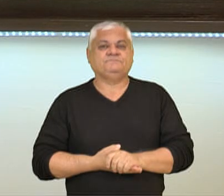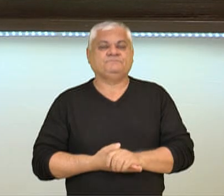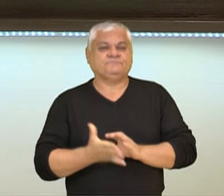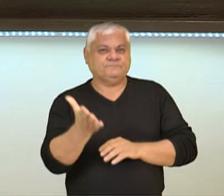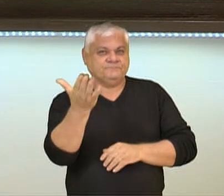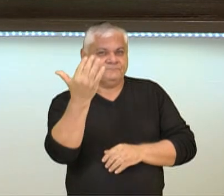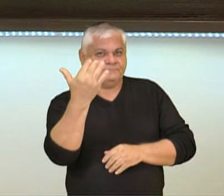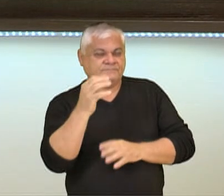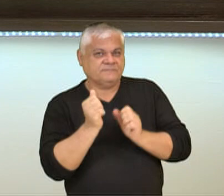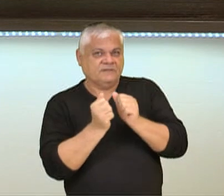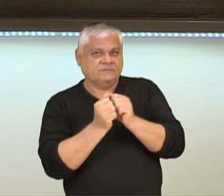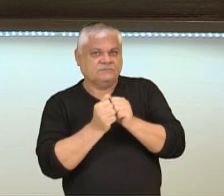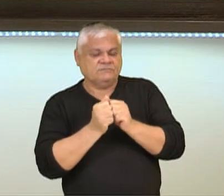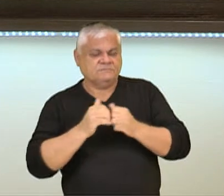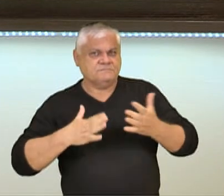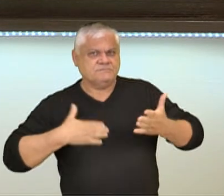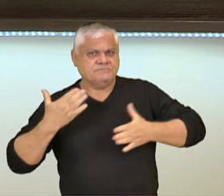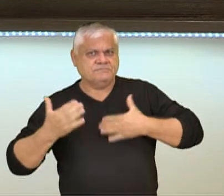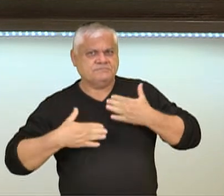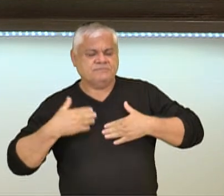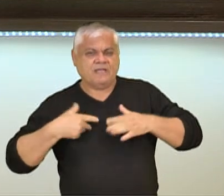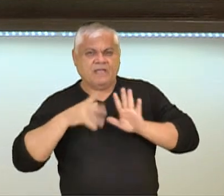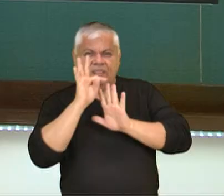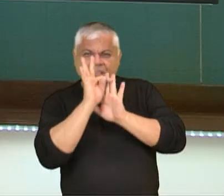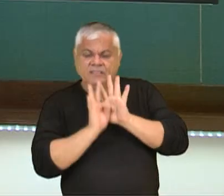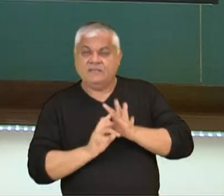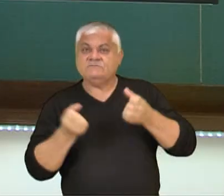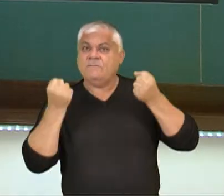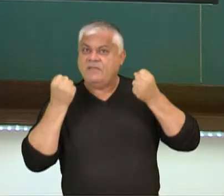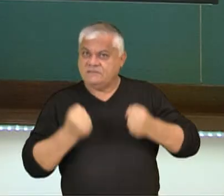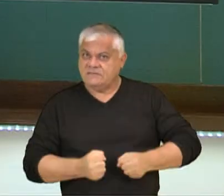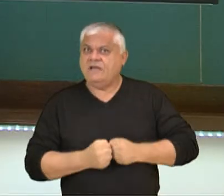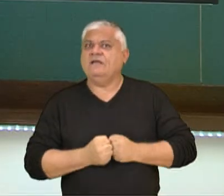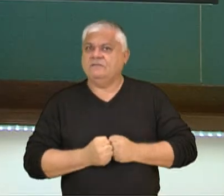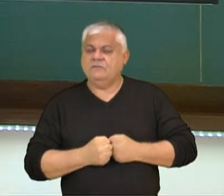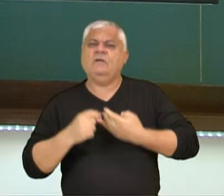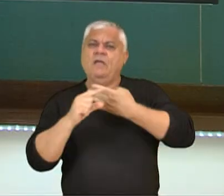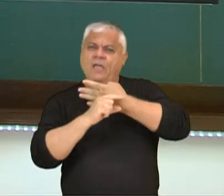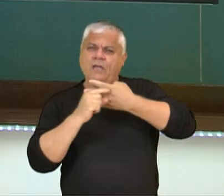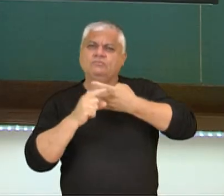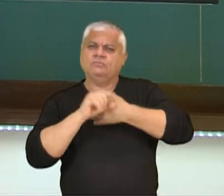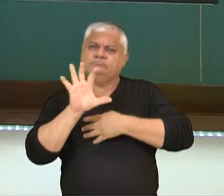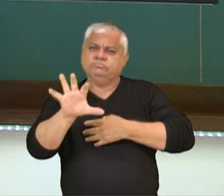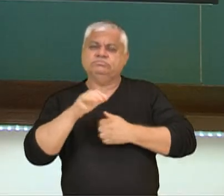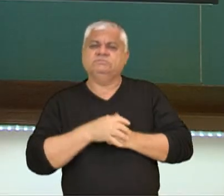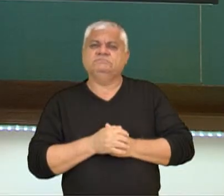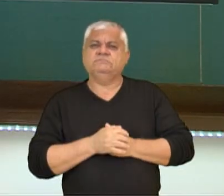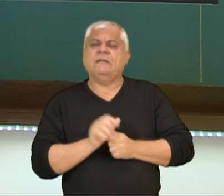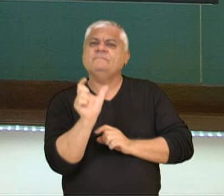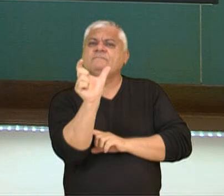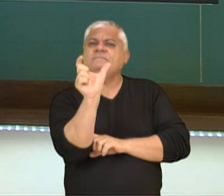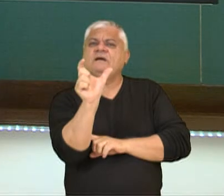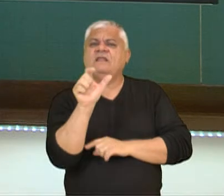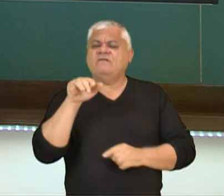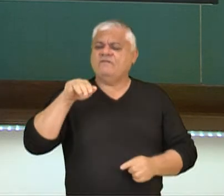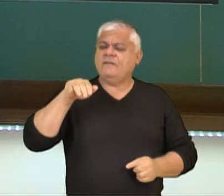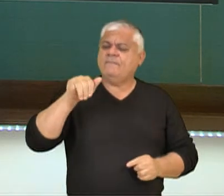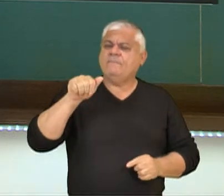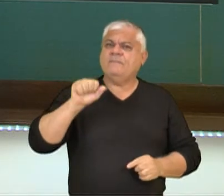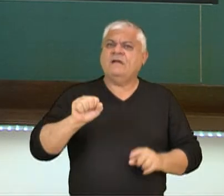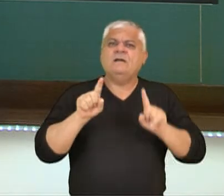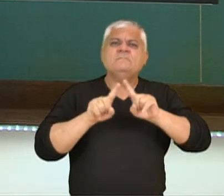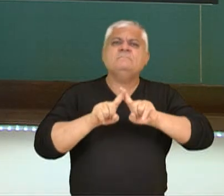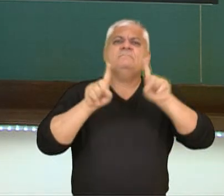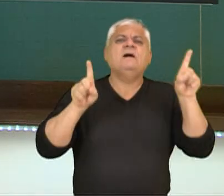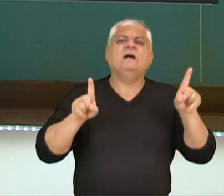Vamos juntos, minha gente, não se assustem com esse texto. O autor é assim mesmo, né? Que efeito de sentido a palavra mas, isoladamente